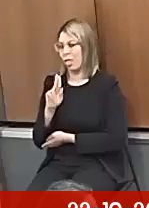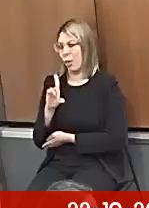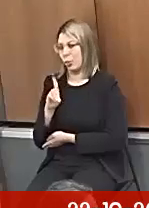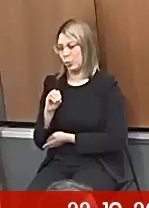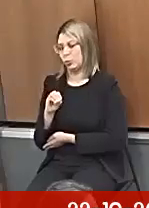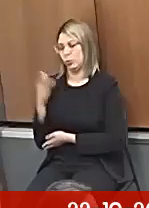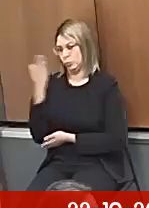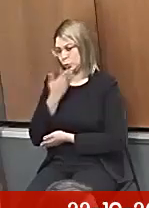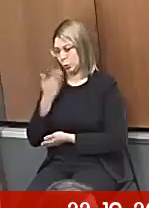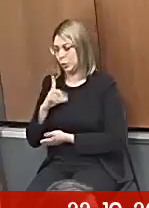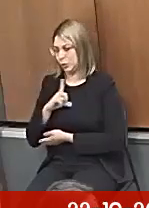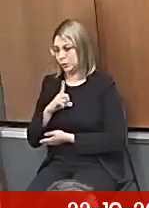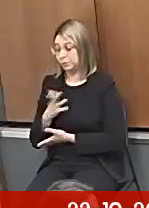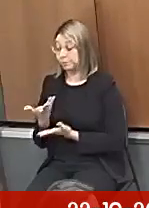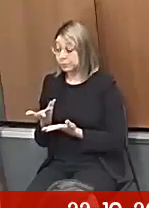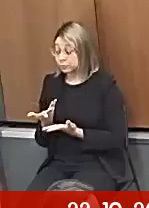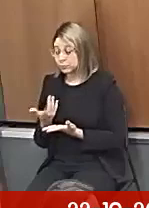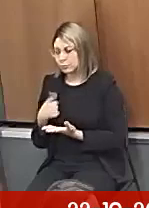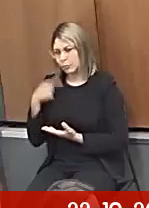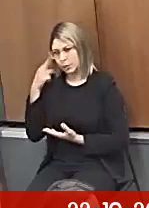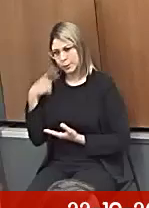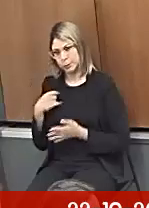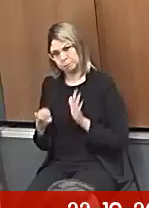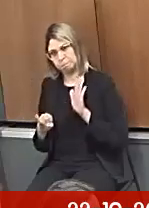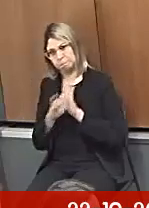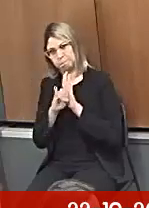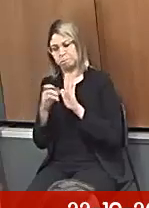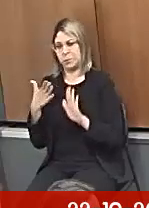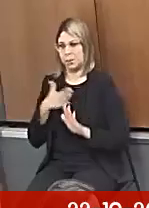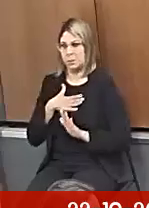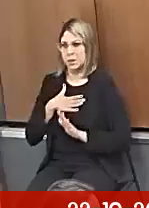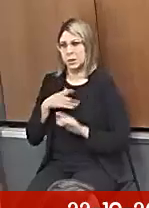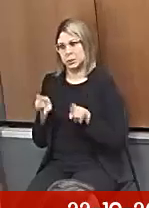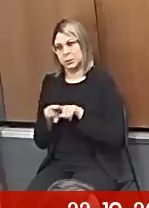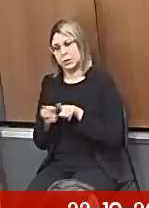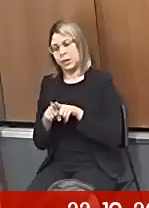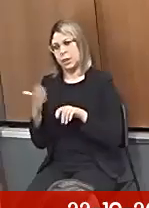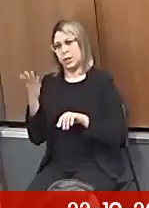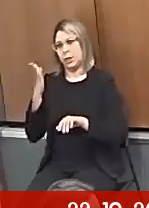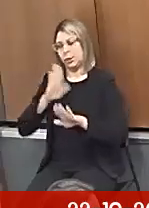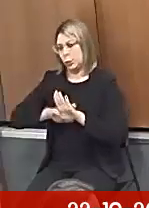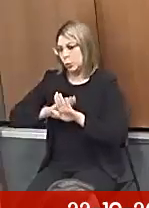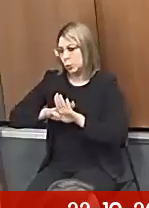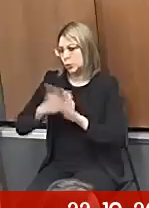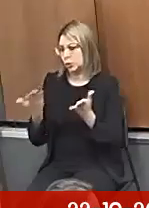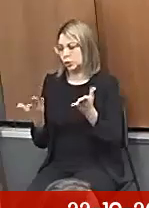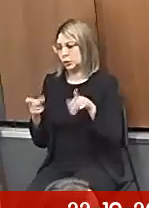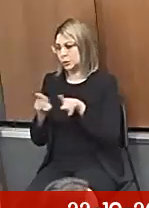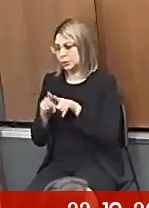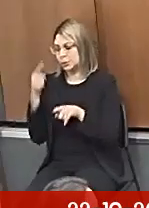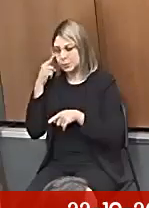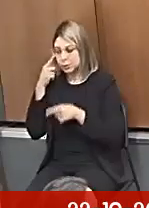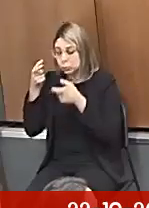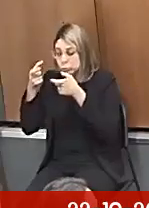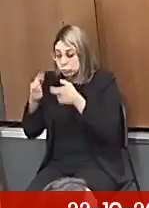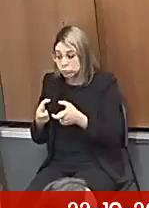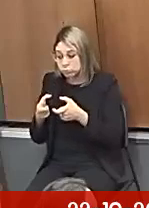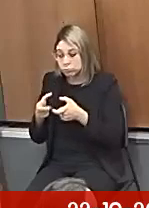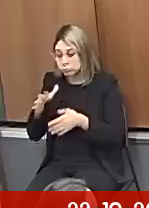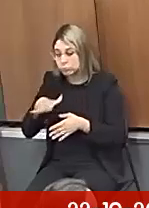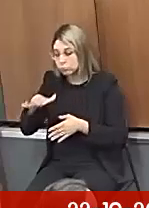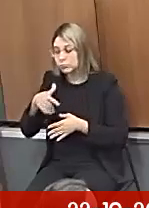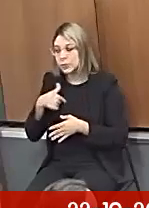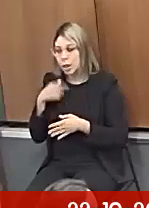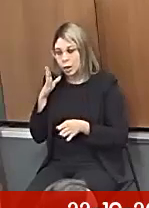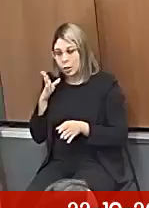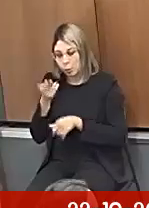questão identitária, ideológica, por uma questão até geográfica, eu